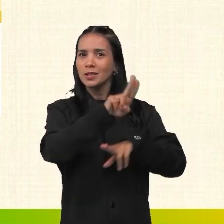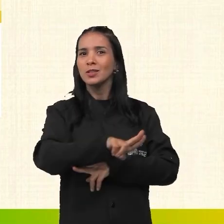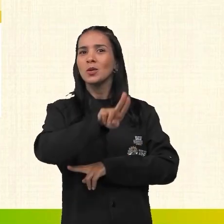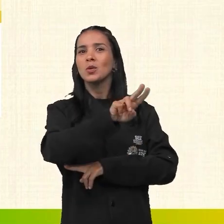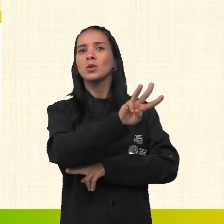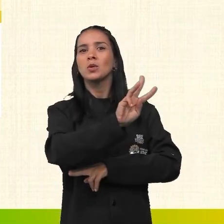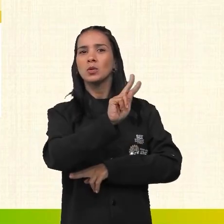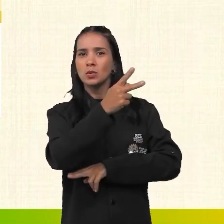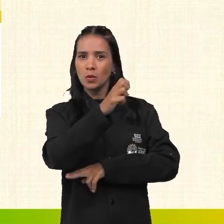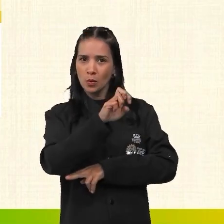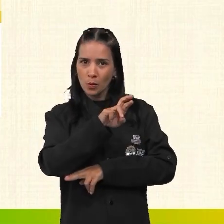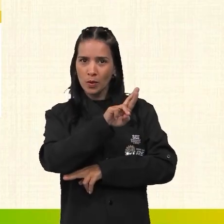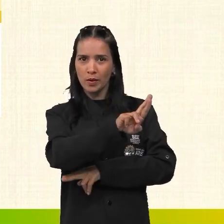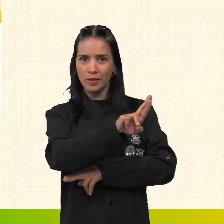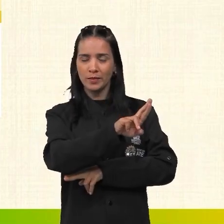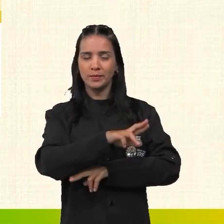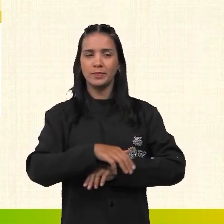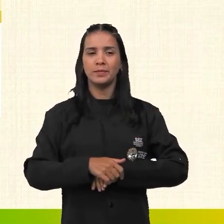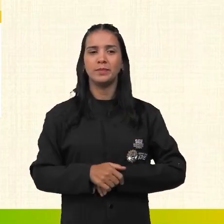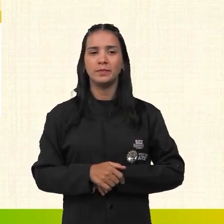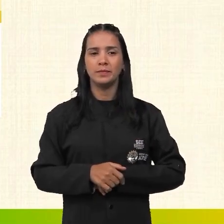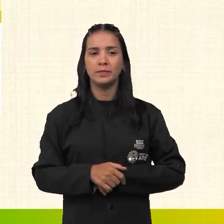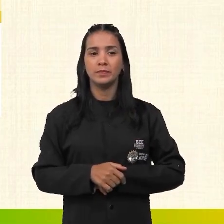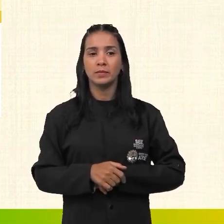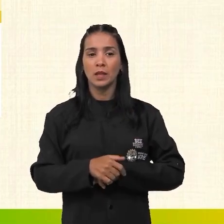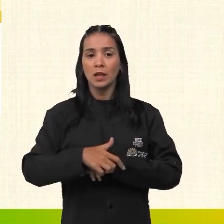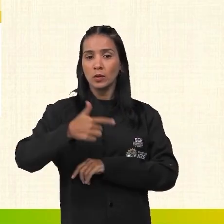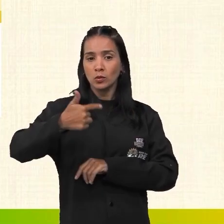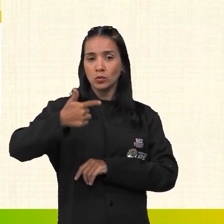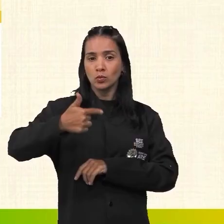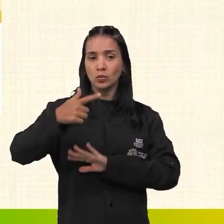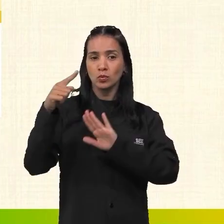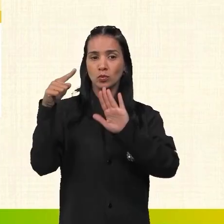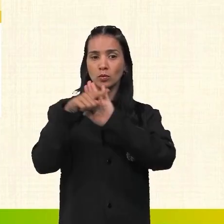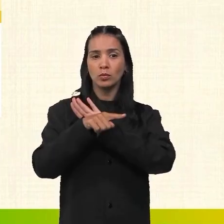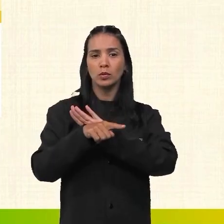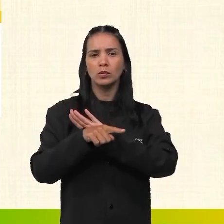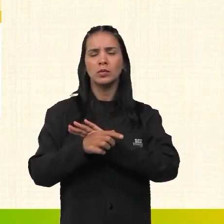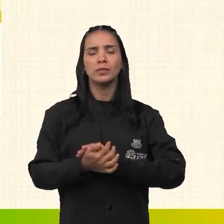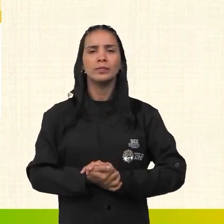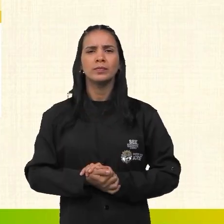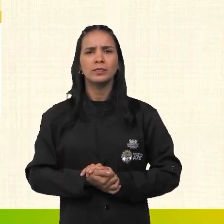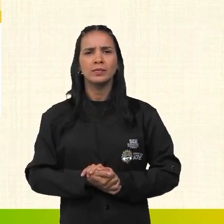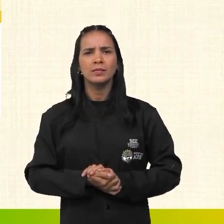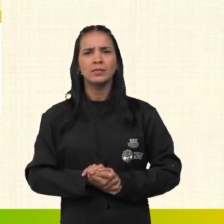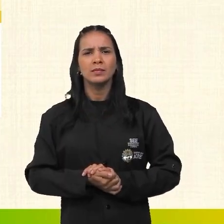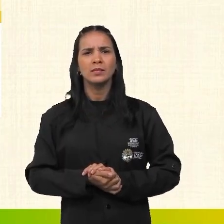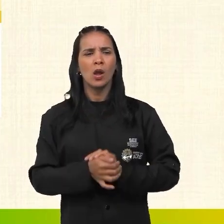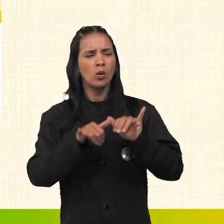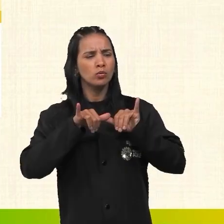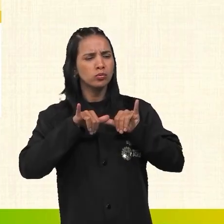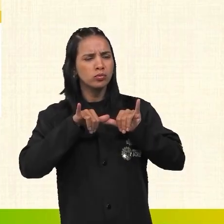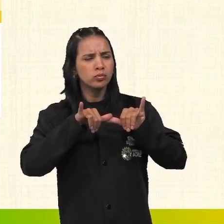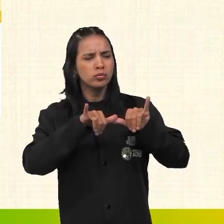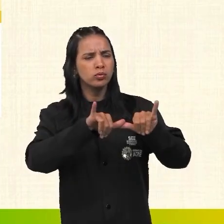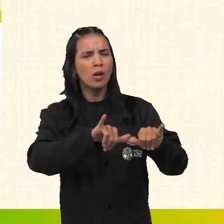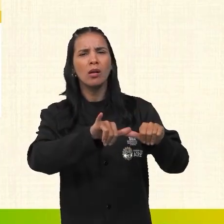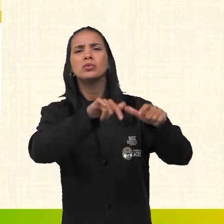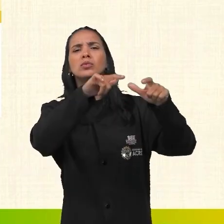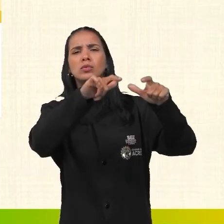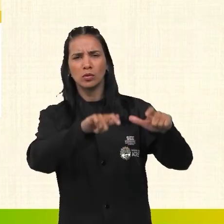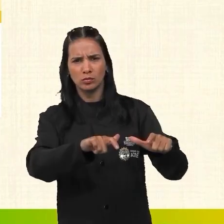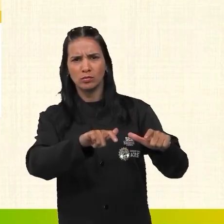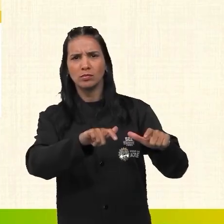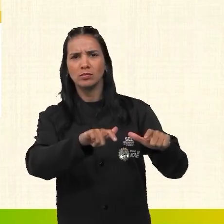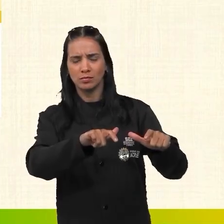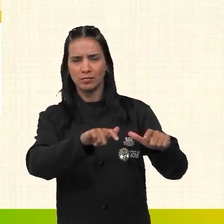where, tudo bem? Na segunda pergunta, where is the supermarket? Onde fica o supermercado?